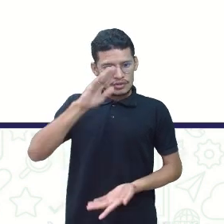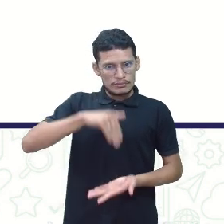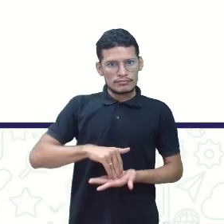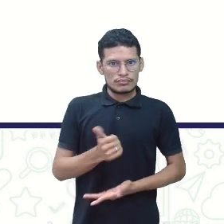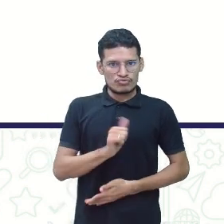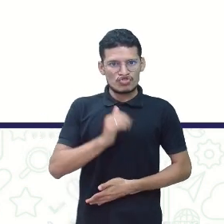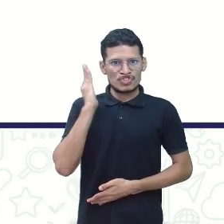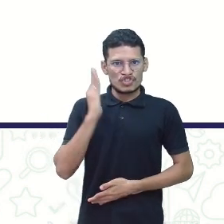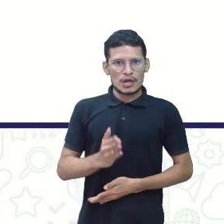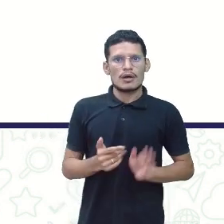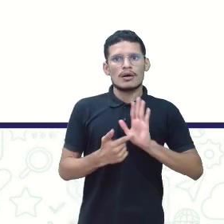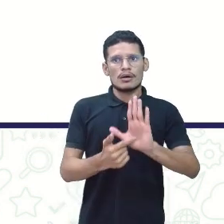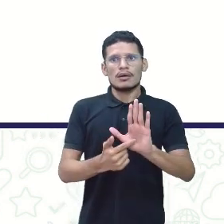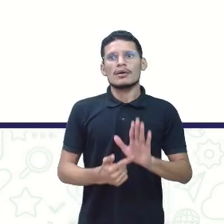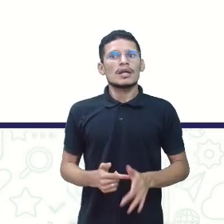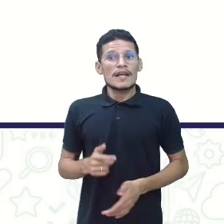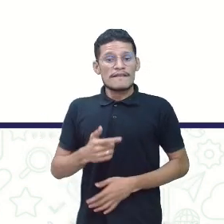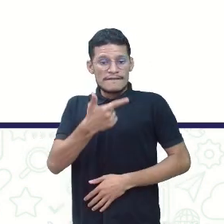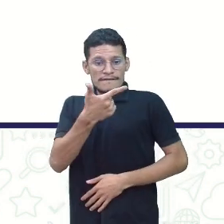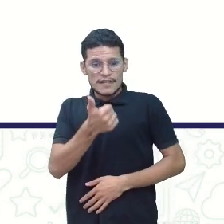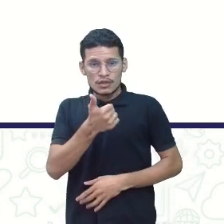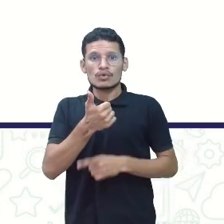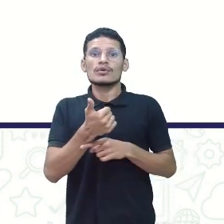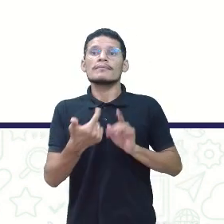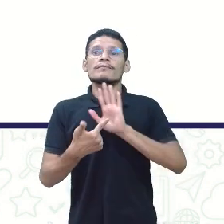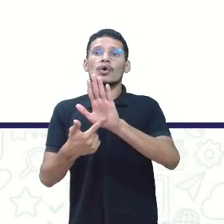seja, esse 21 representa